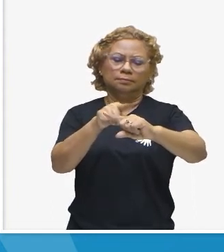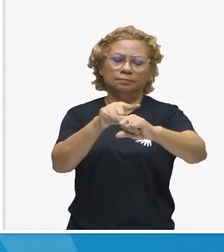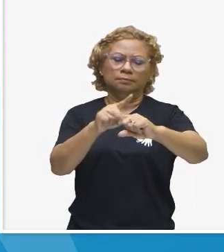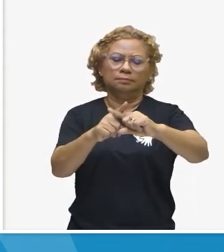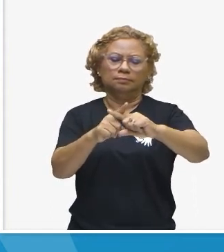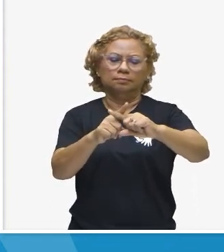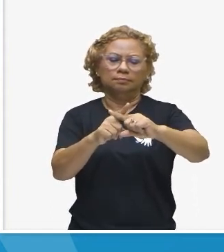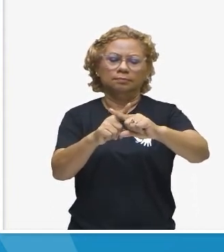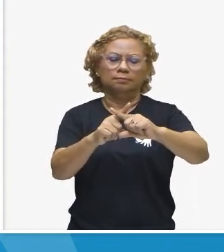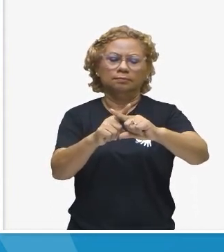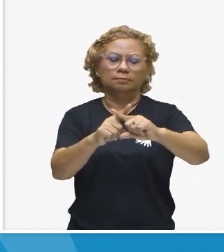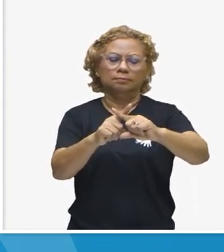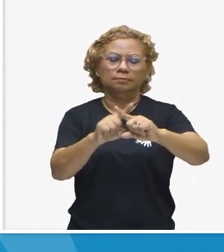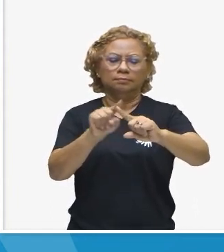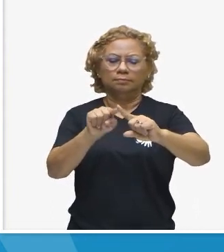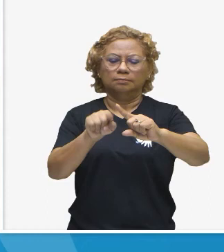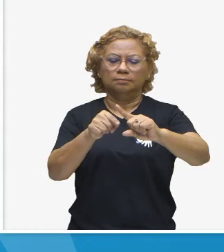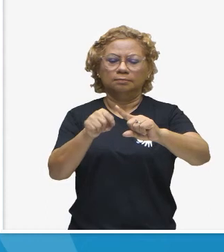Ângulo 1.